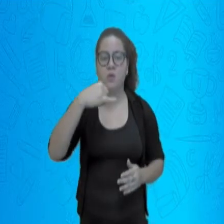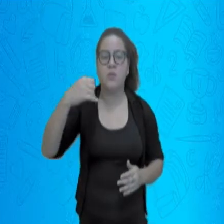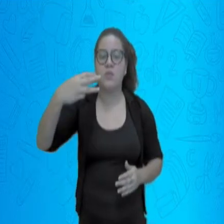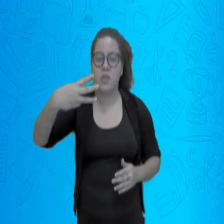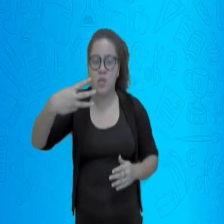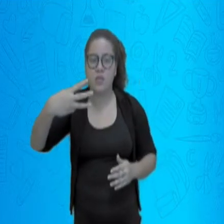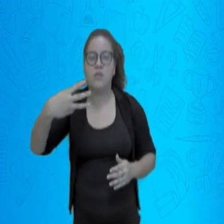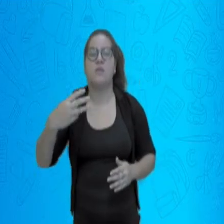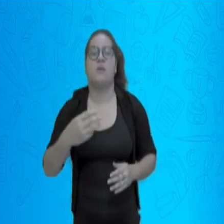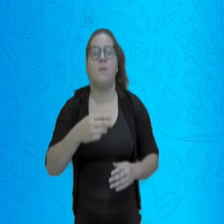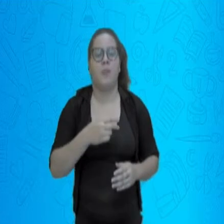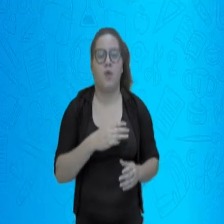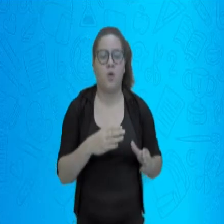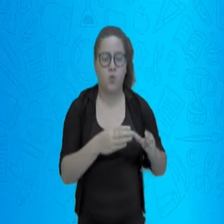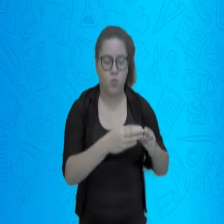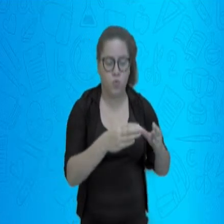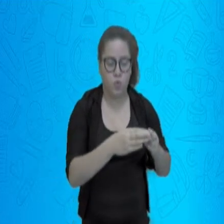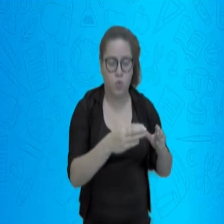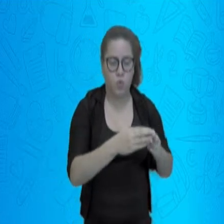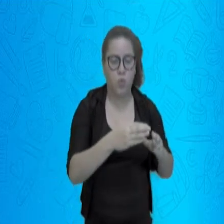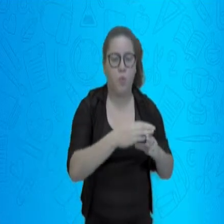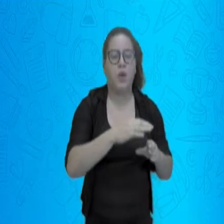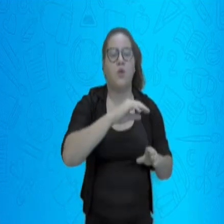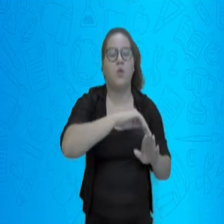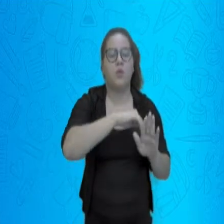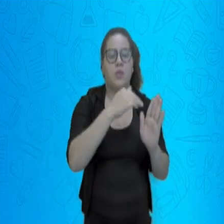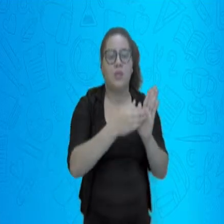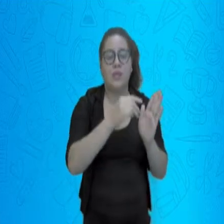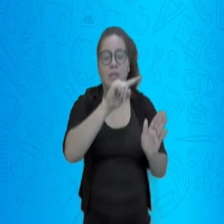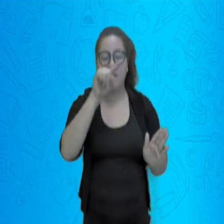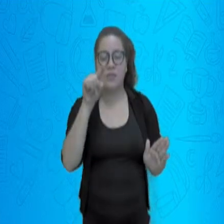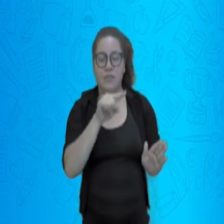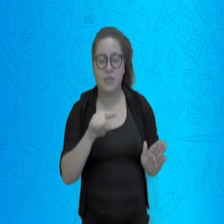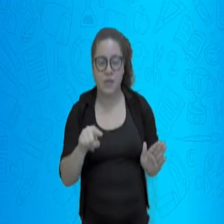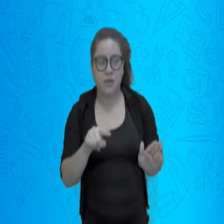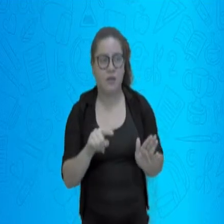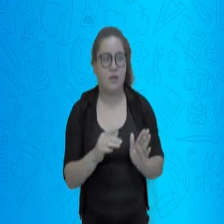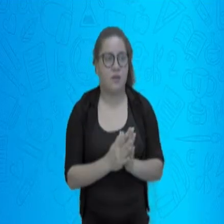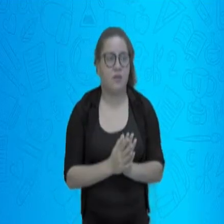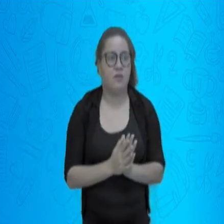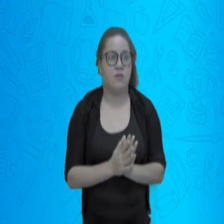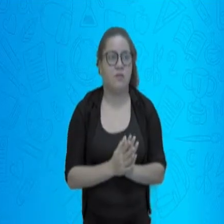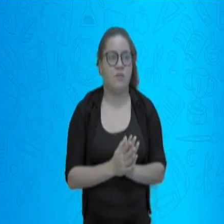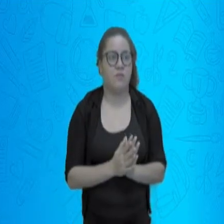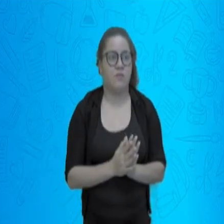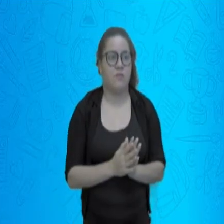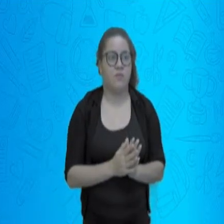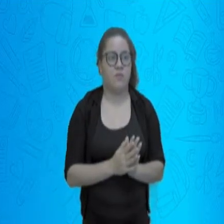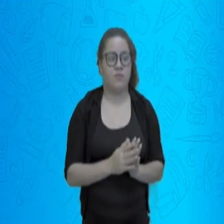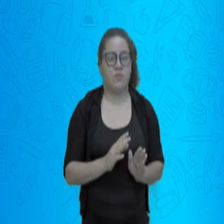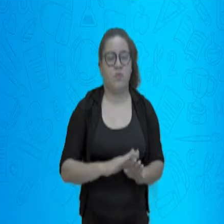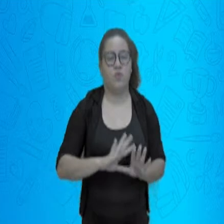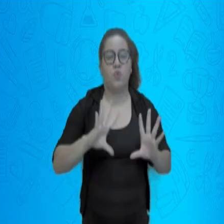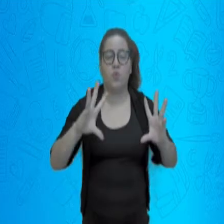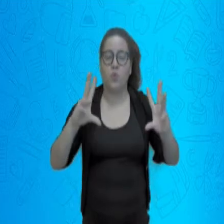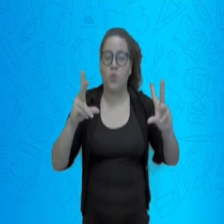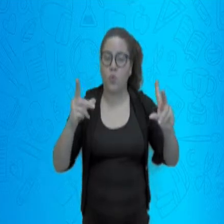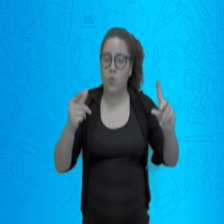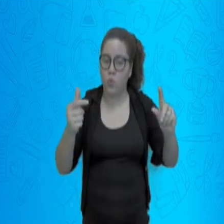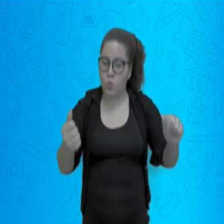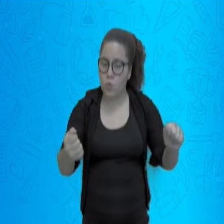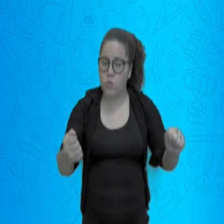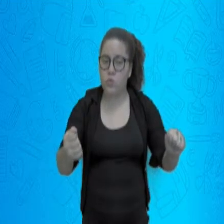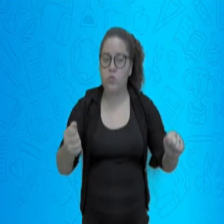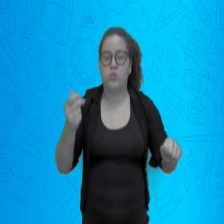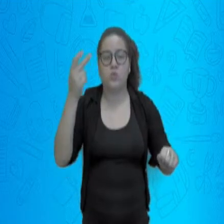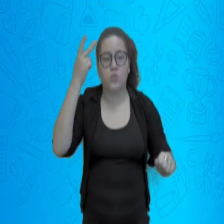números inteiros. Por quê? Qual é o conjunto dos números inteiros? São todos os números